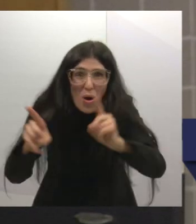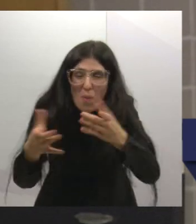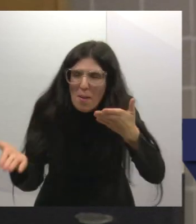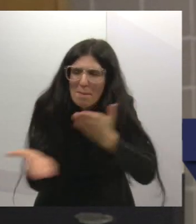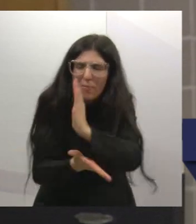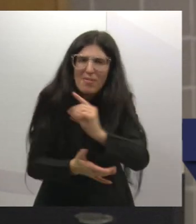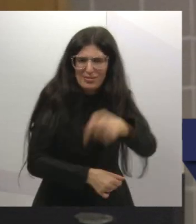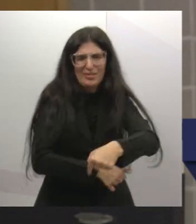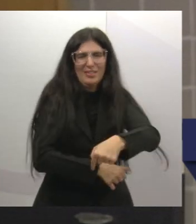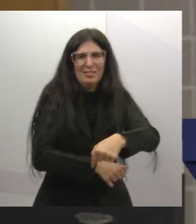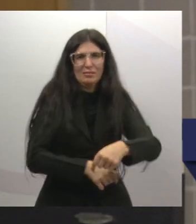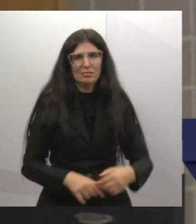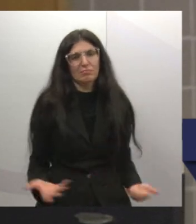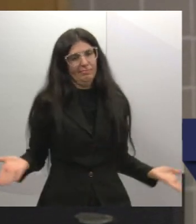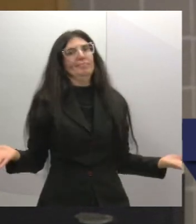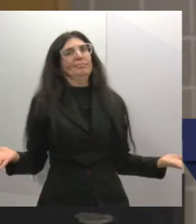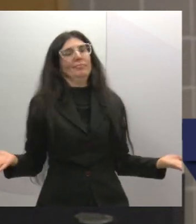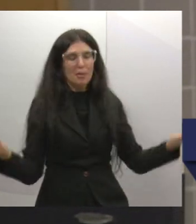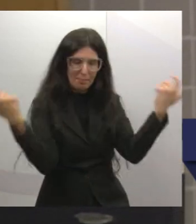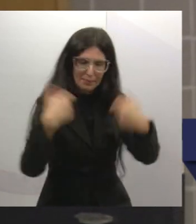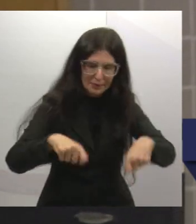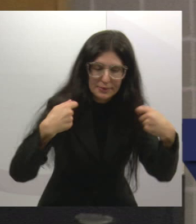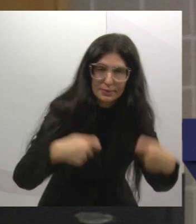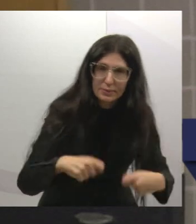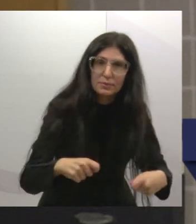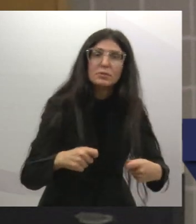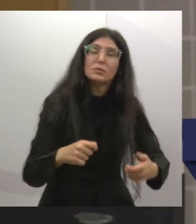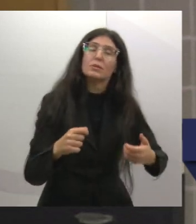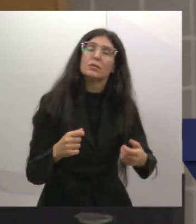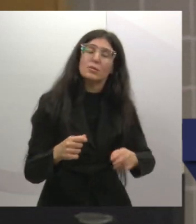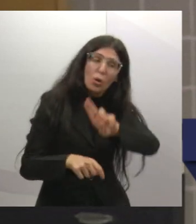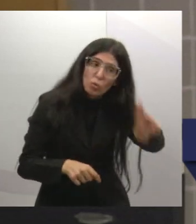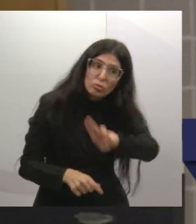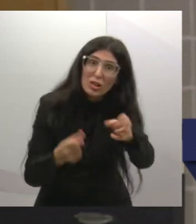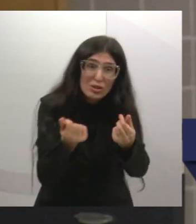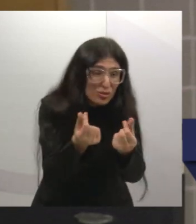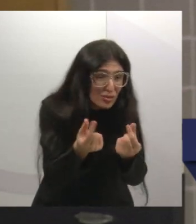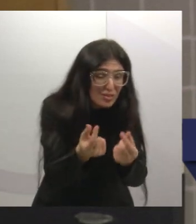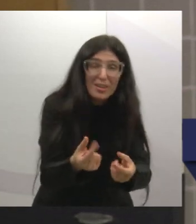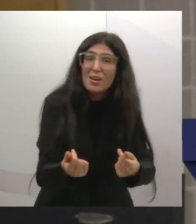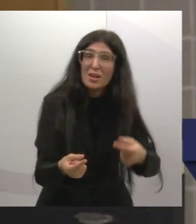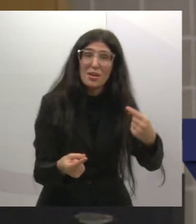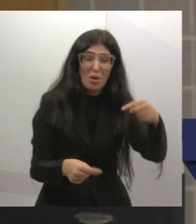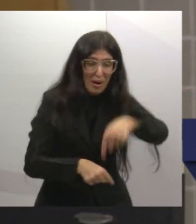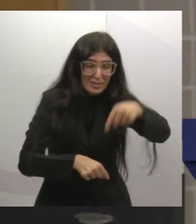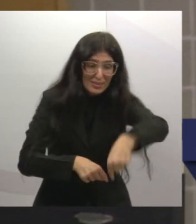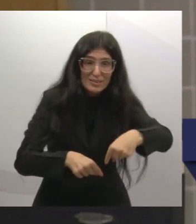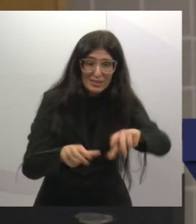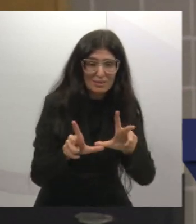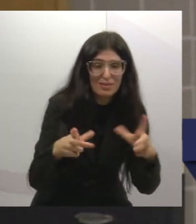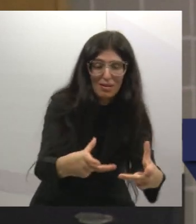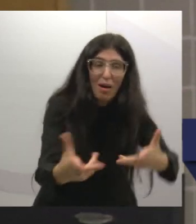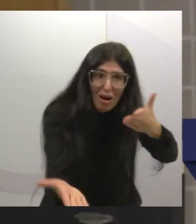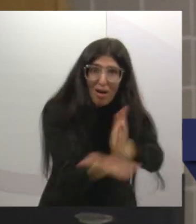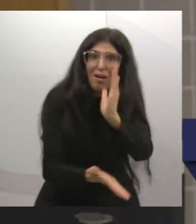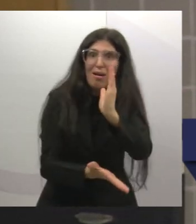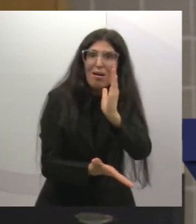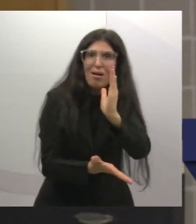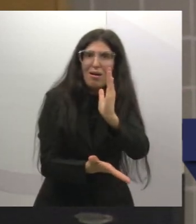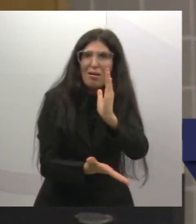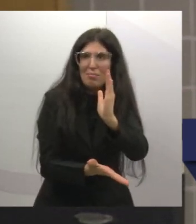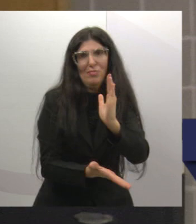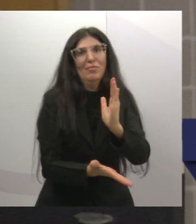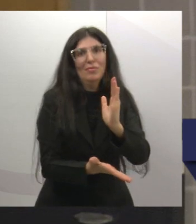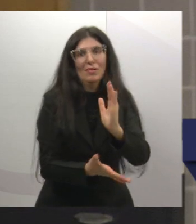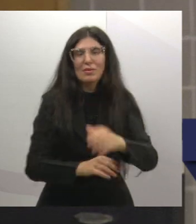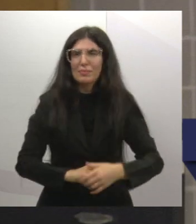no orçamento aprovado. Preciso ver esse relatório que você tem em mãos para entender que informações tem aí dentro